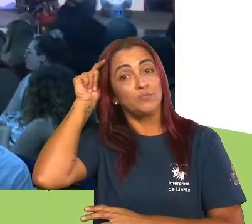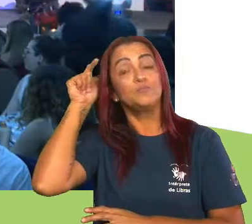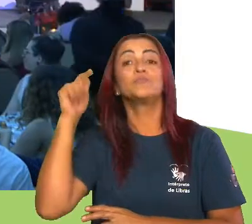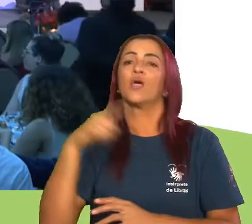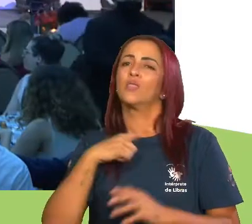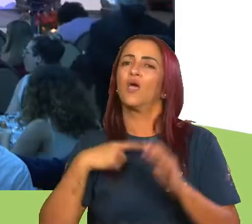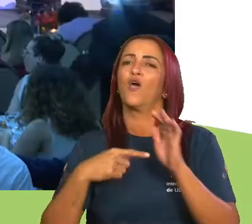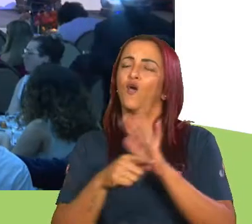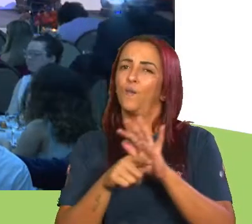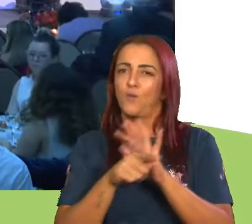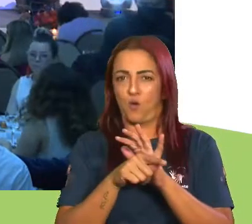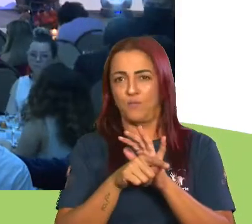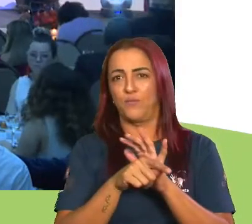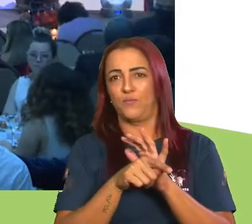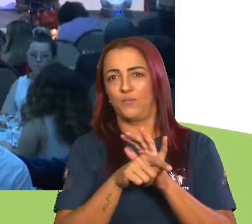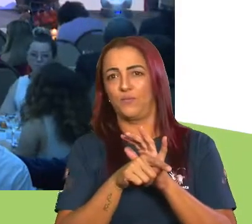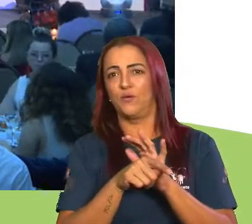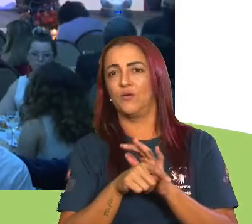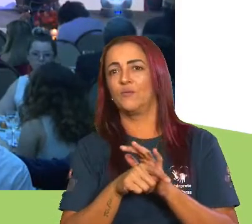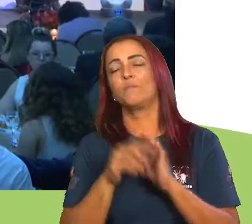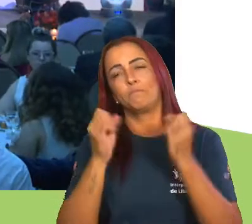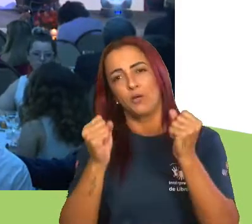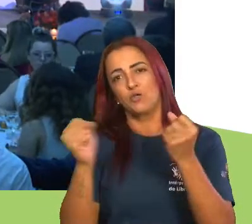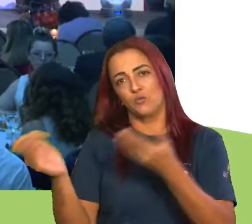incrível. Fique à vontade.